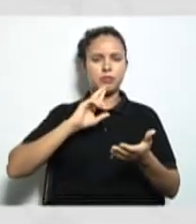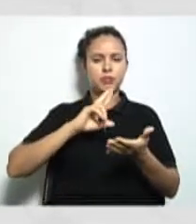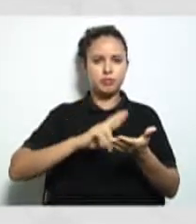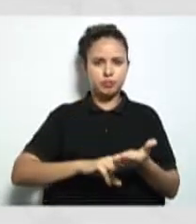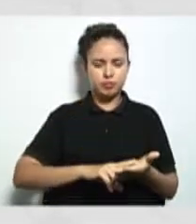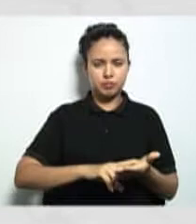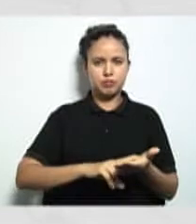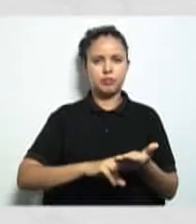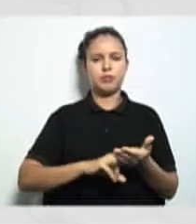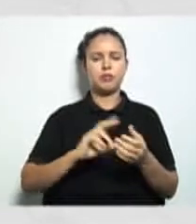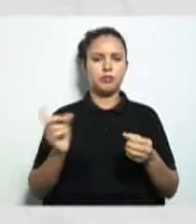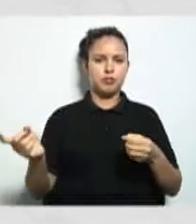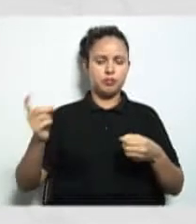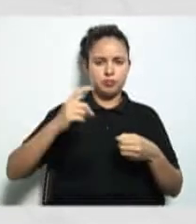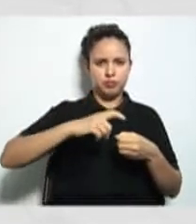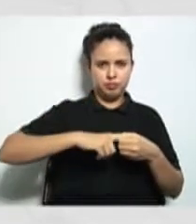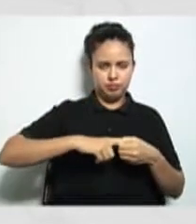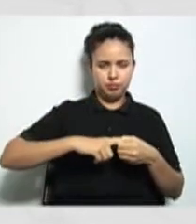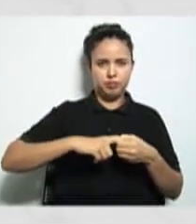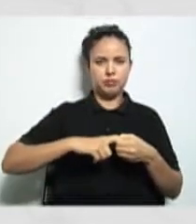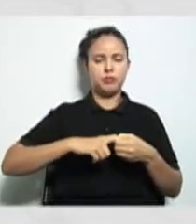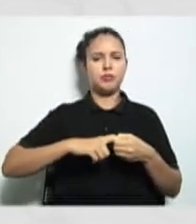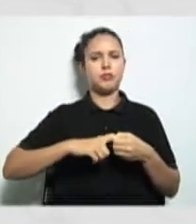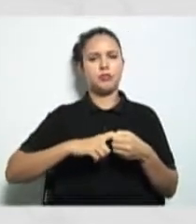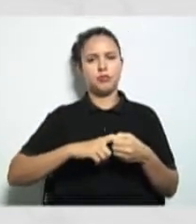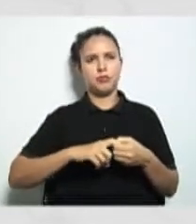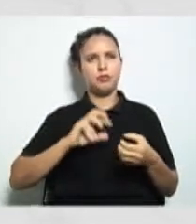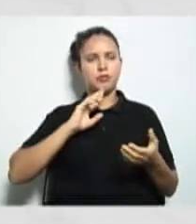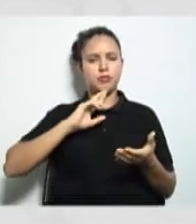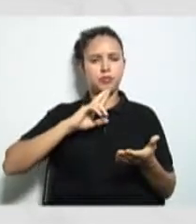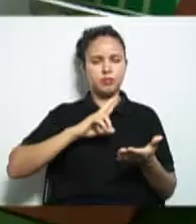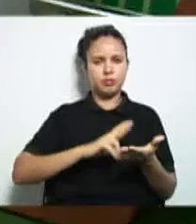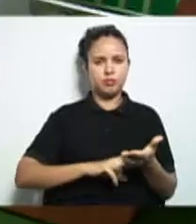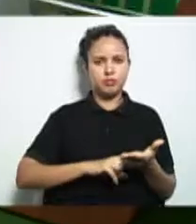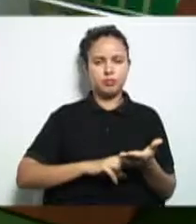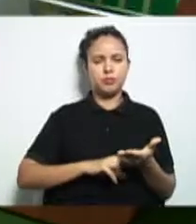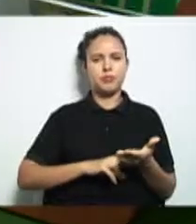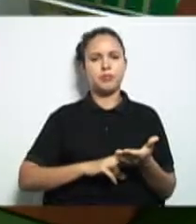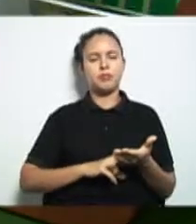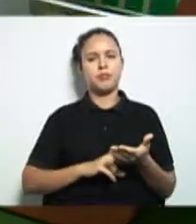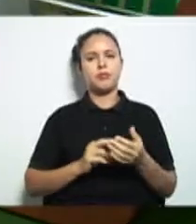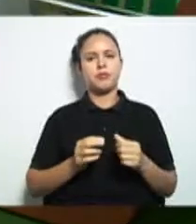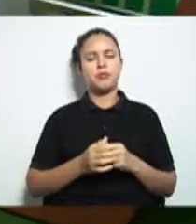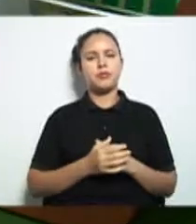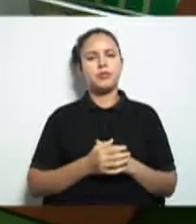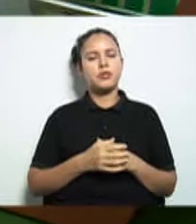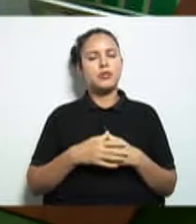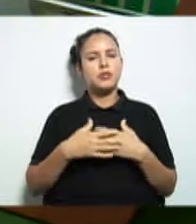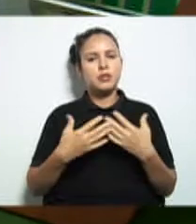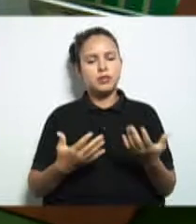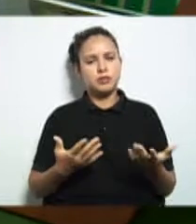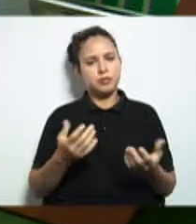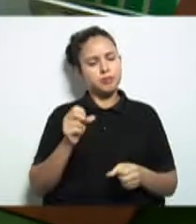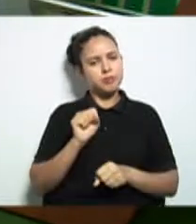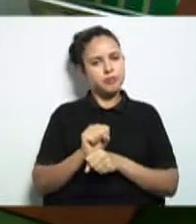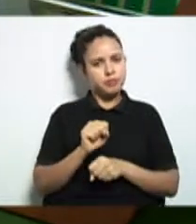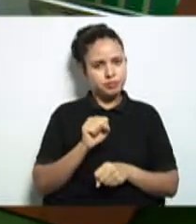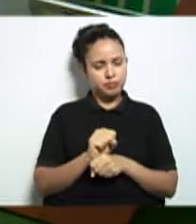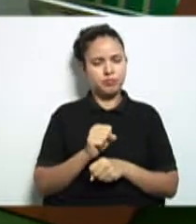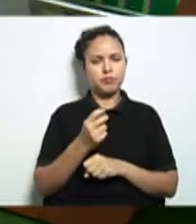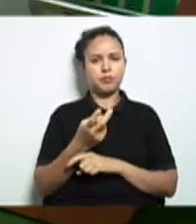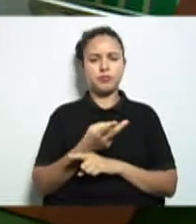aí. No retorno a gente faz a correção e, né, professora, a gente fica